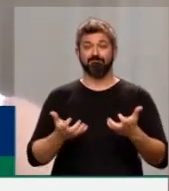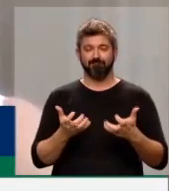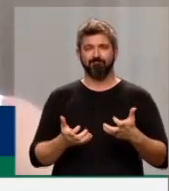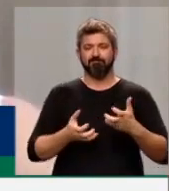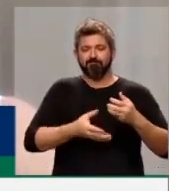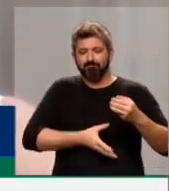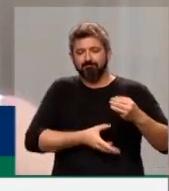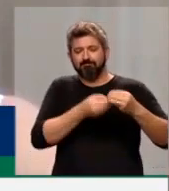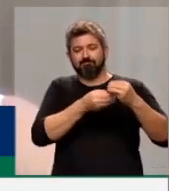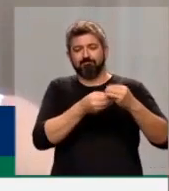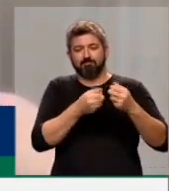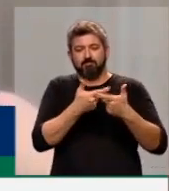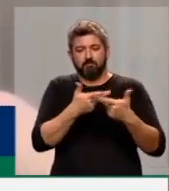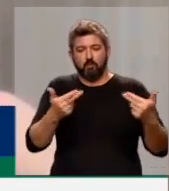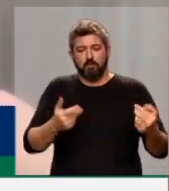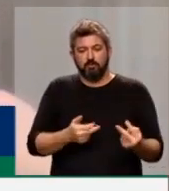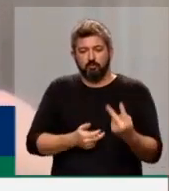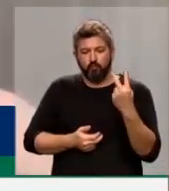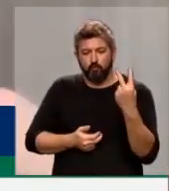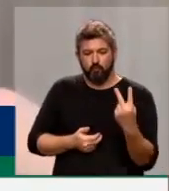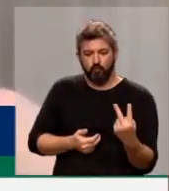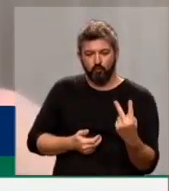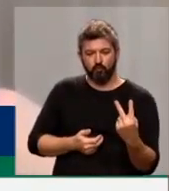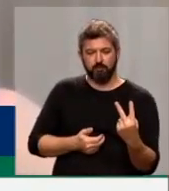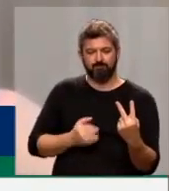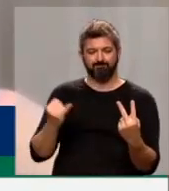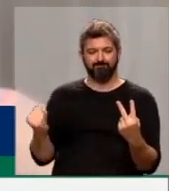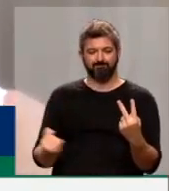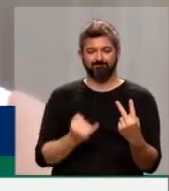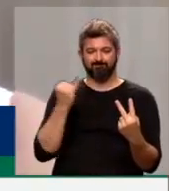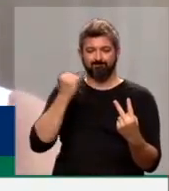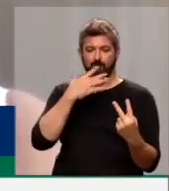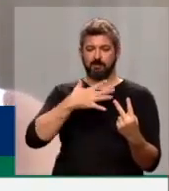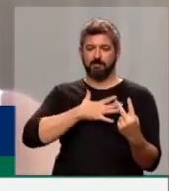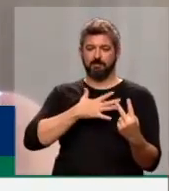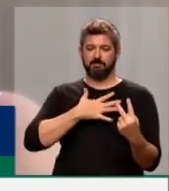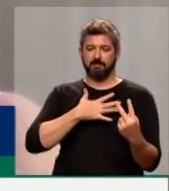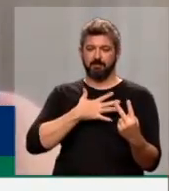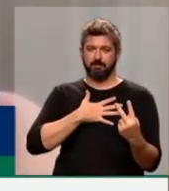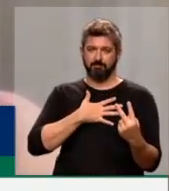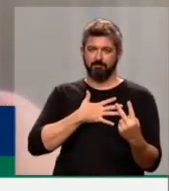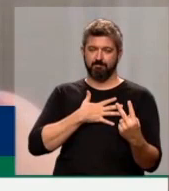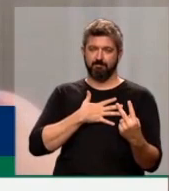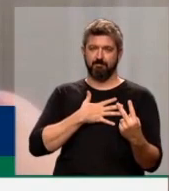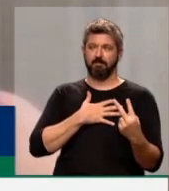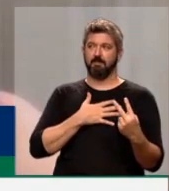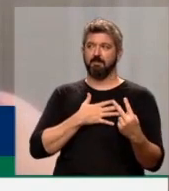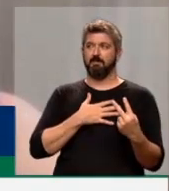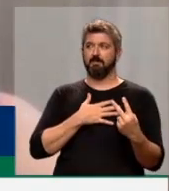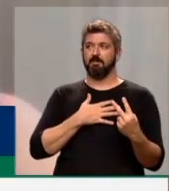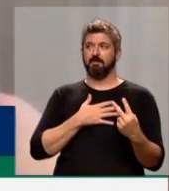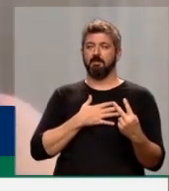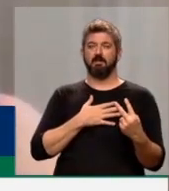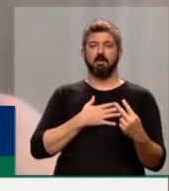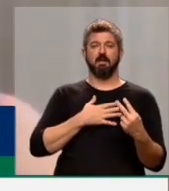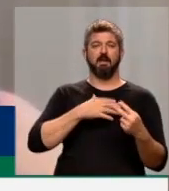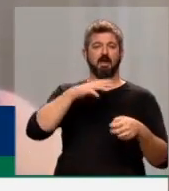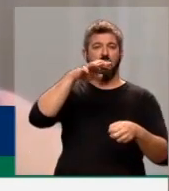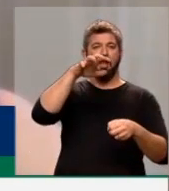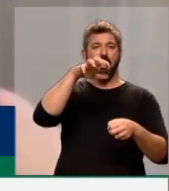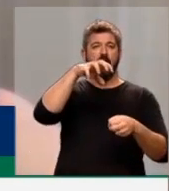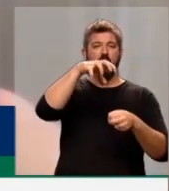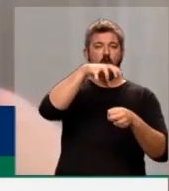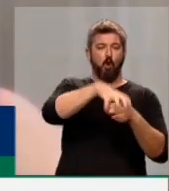acrescentar duas questões assim importantes para mim. Uma é a questão do processo de descolonização